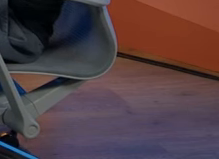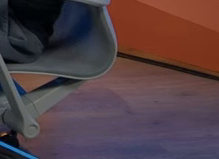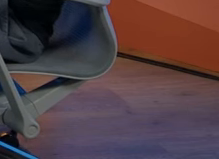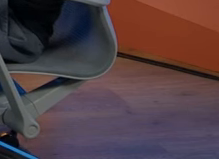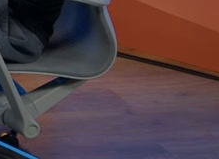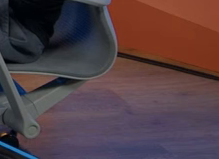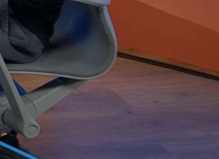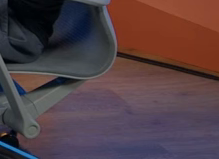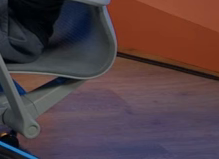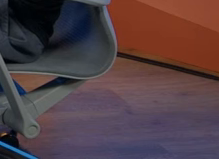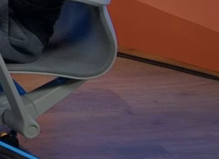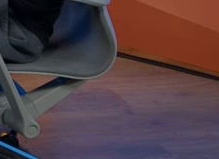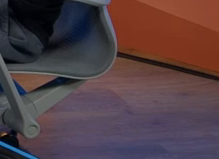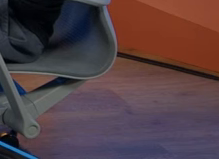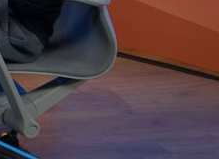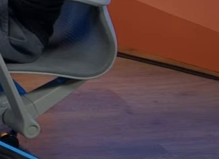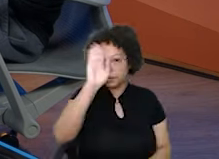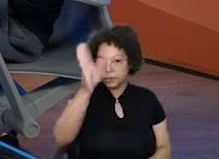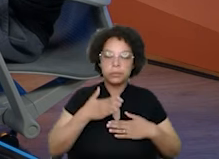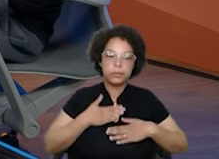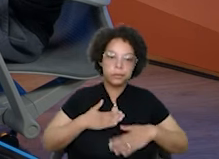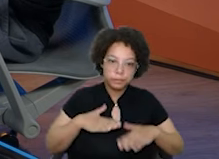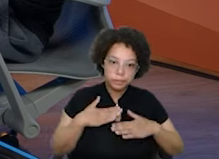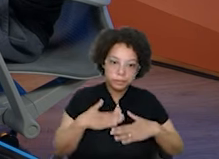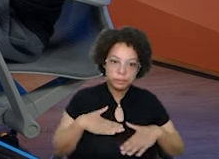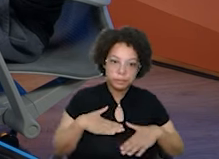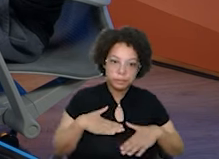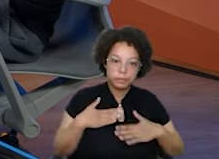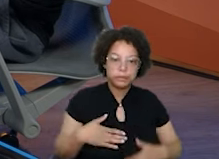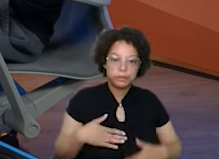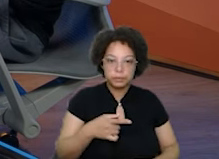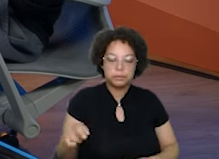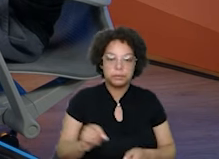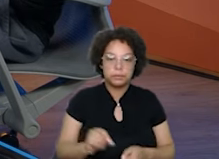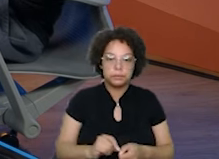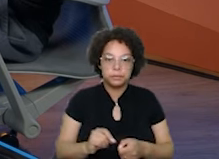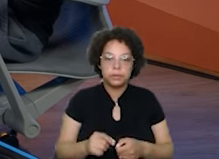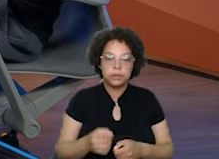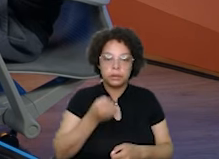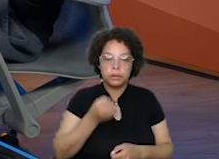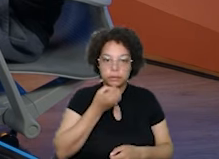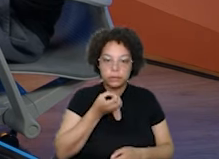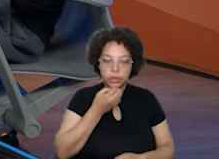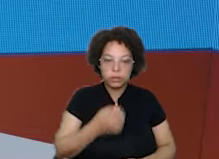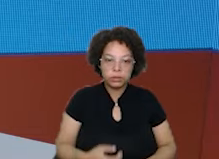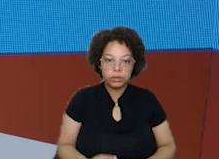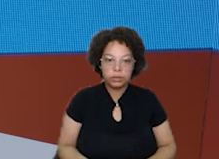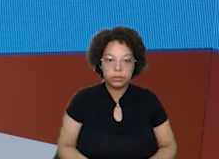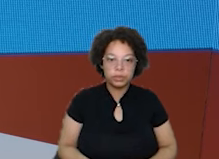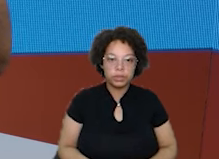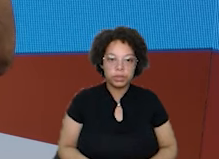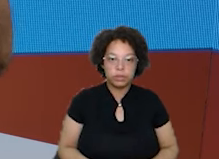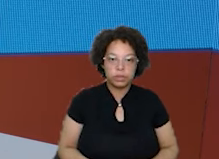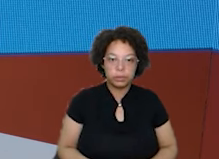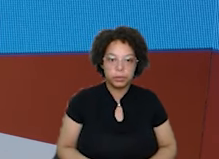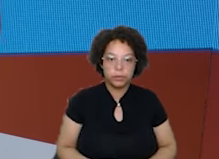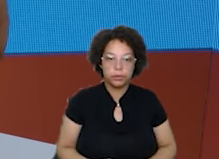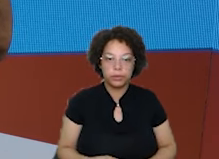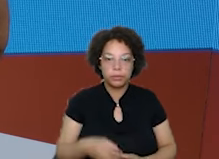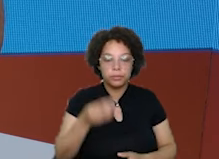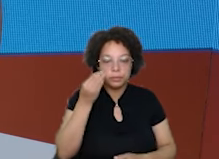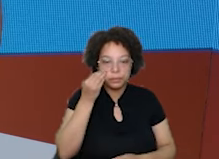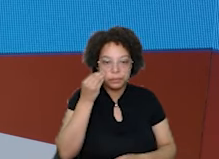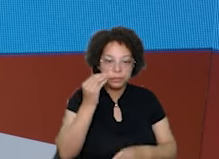é acalmar te acalmar para saber que você vai fazer um bom negócio então um vídeo fotos bem feitas o